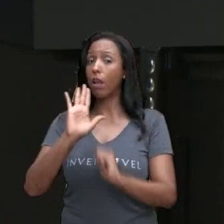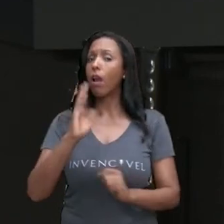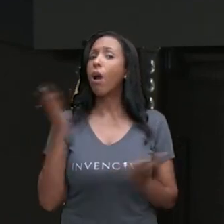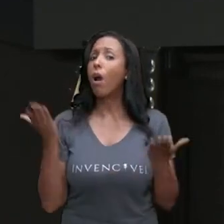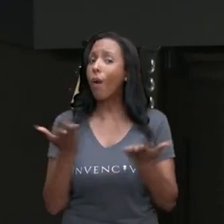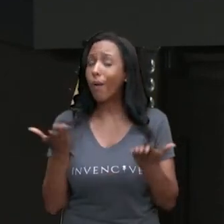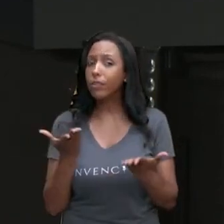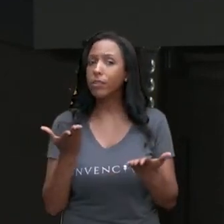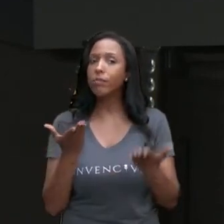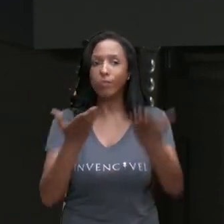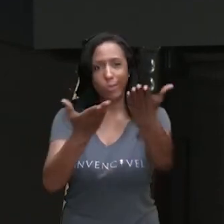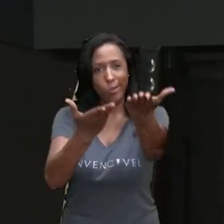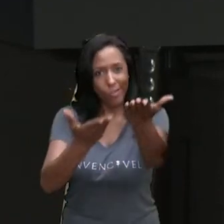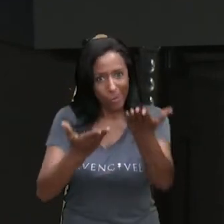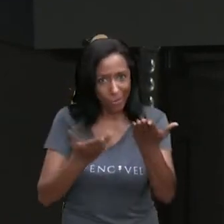Deus.